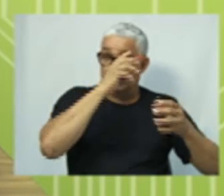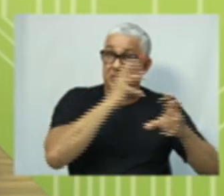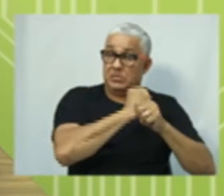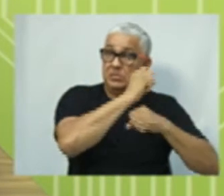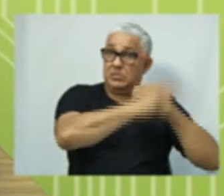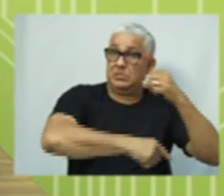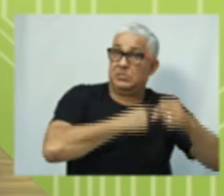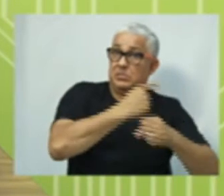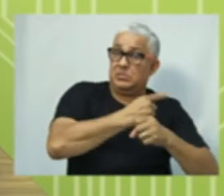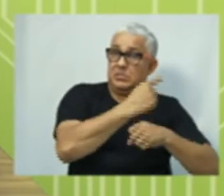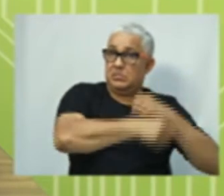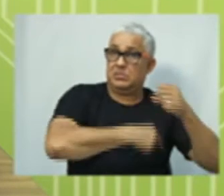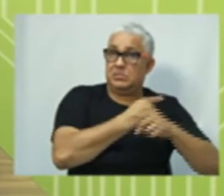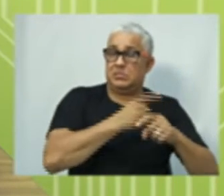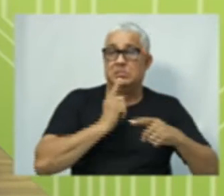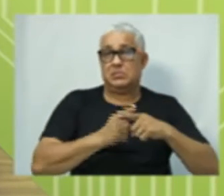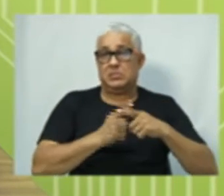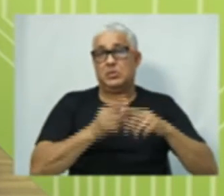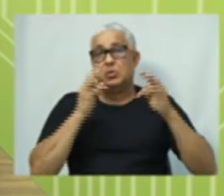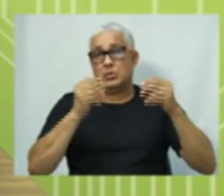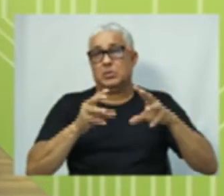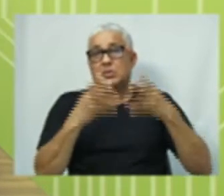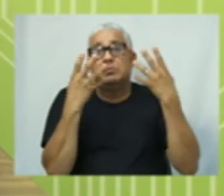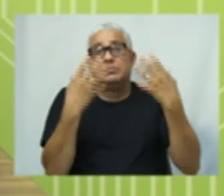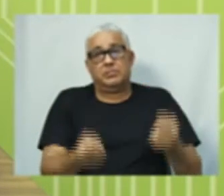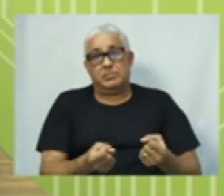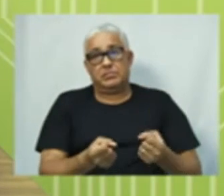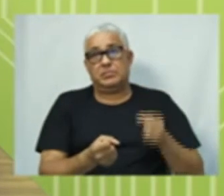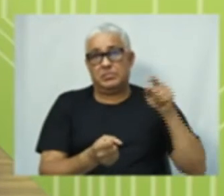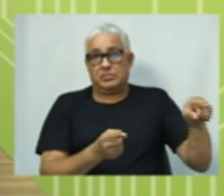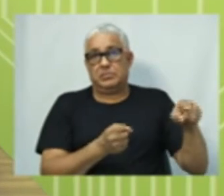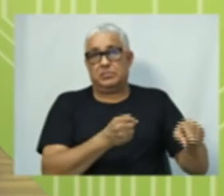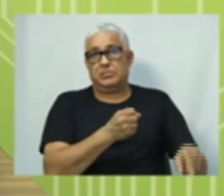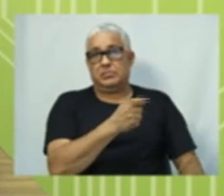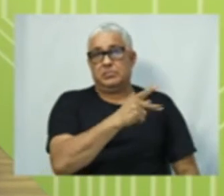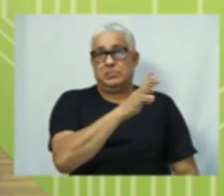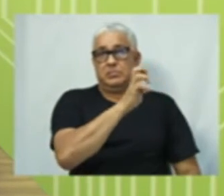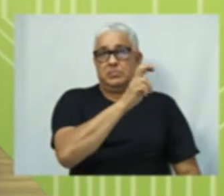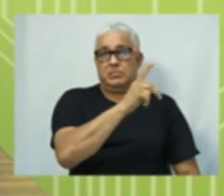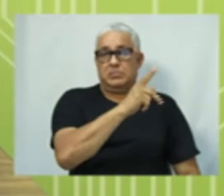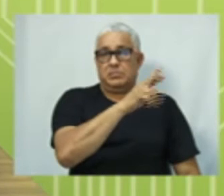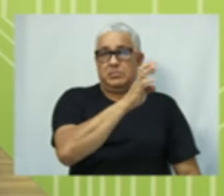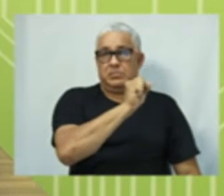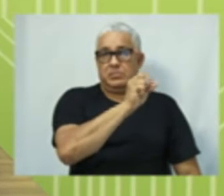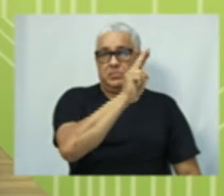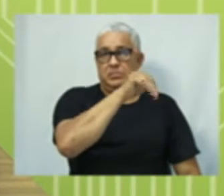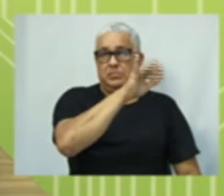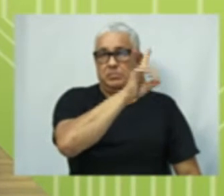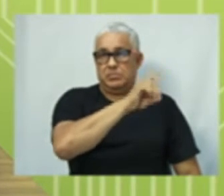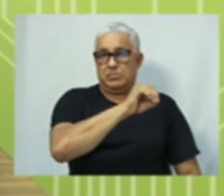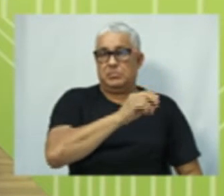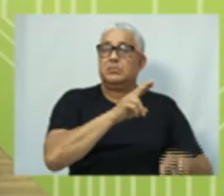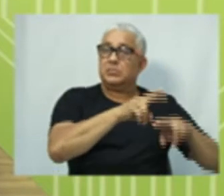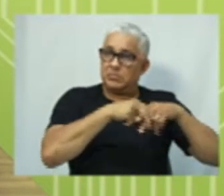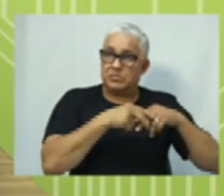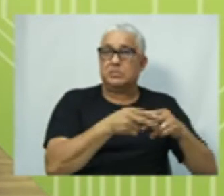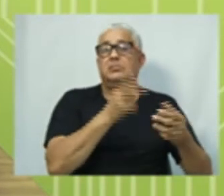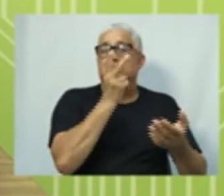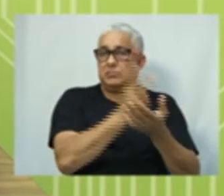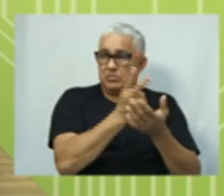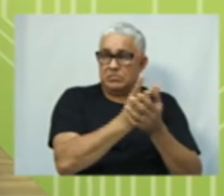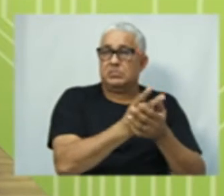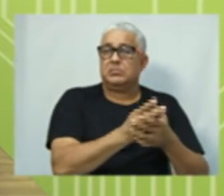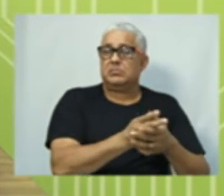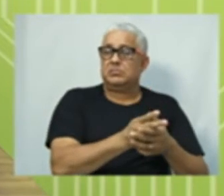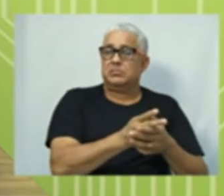Por que nem todo mundo adere ao lucro presumido, em vez do lucro real? Pelo mesmo motivo do Simples Nacional.